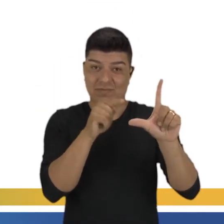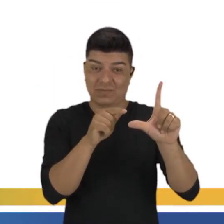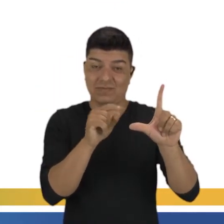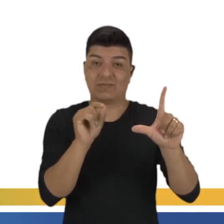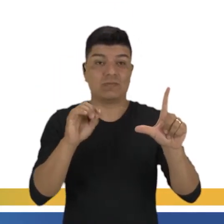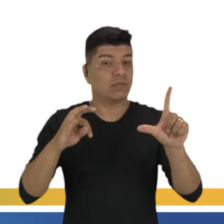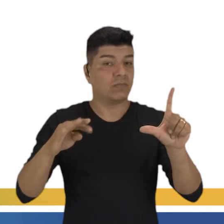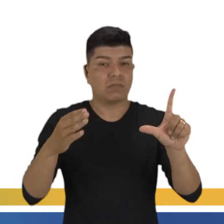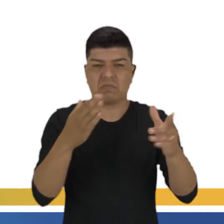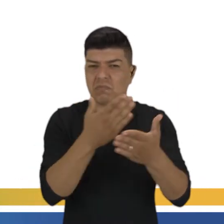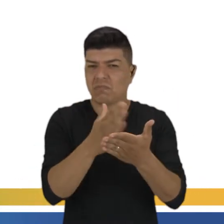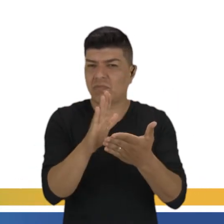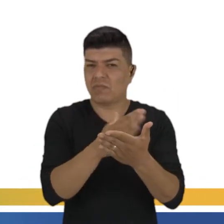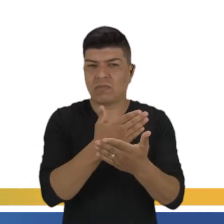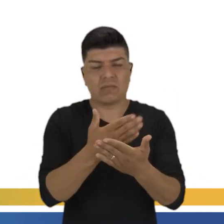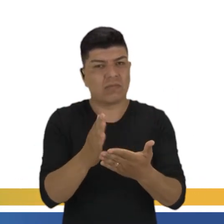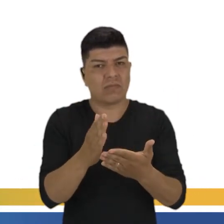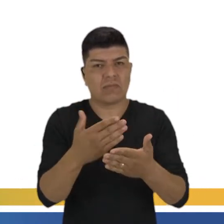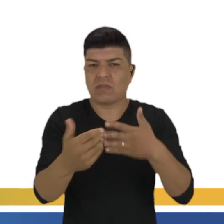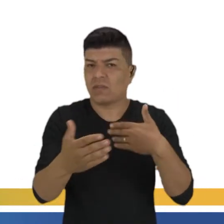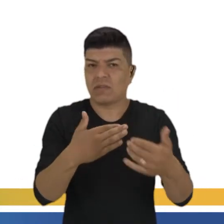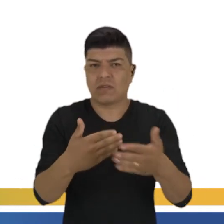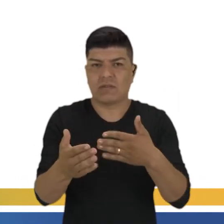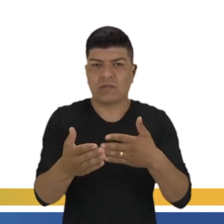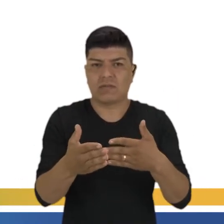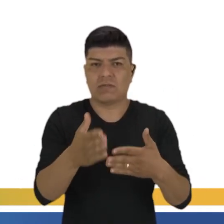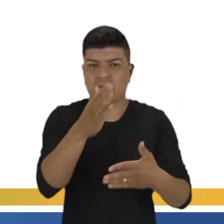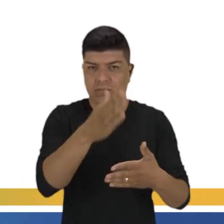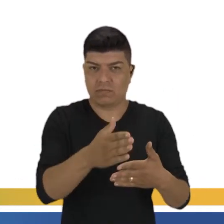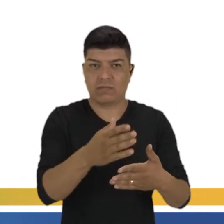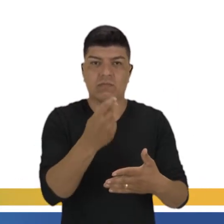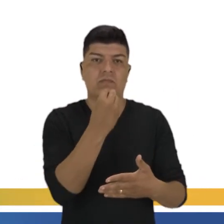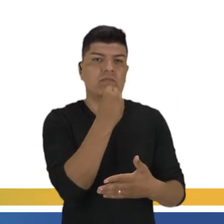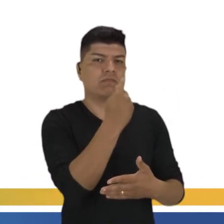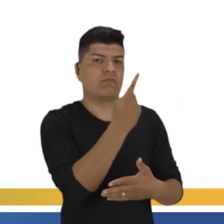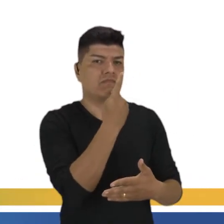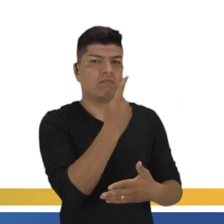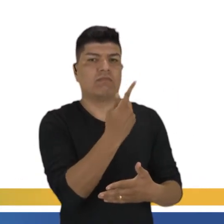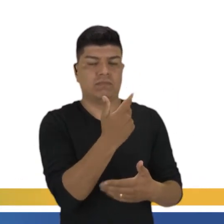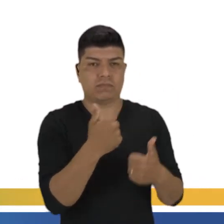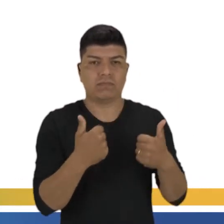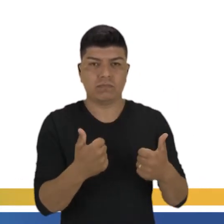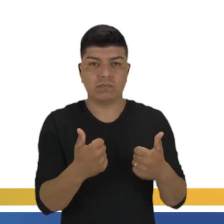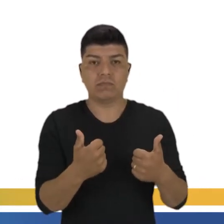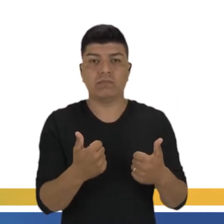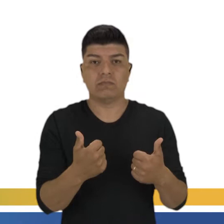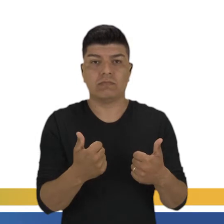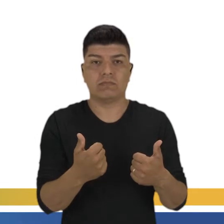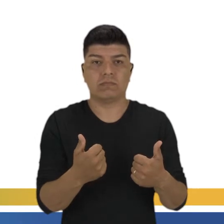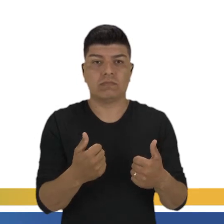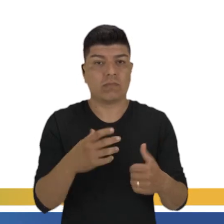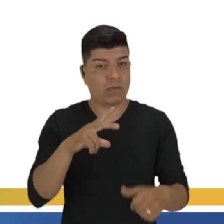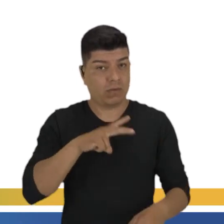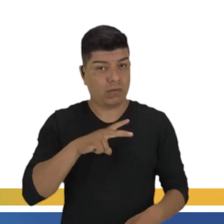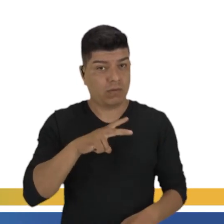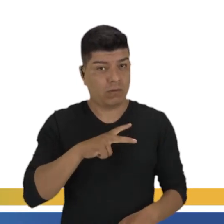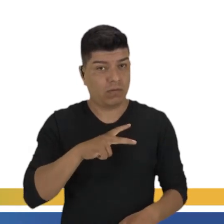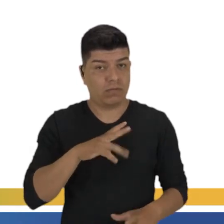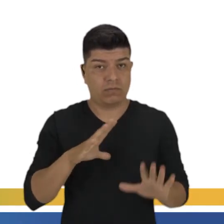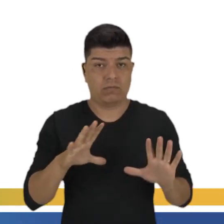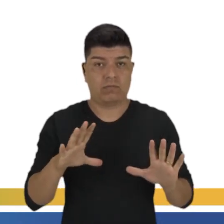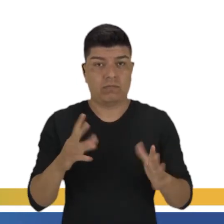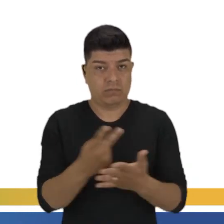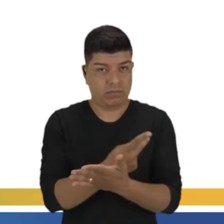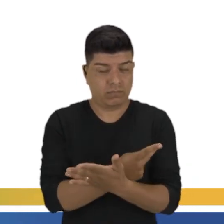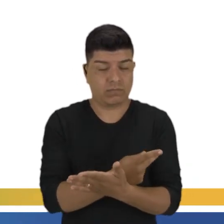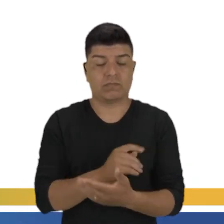para qualquer tipo de grandeza diretamente proporcional. Esse é um caso particular. Agora nós